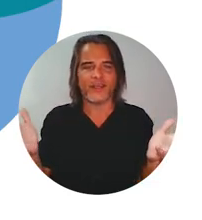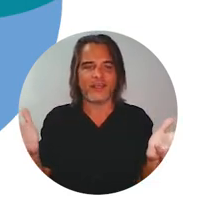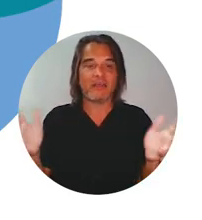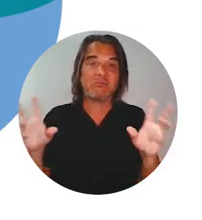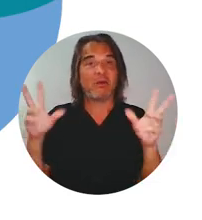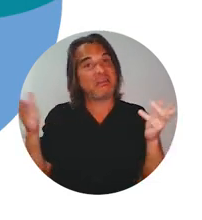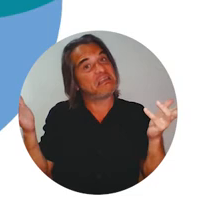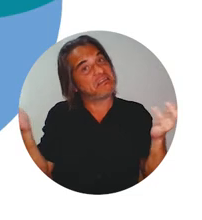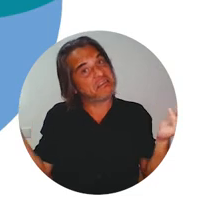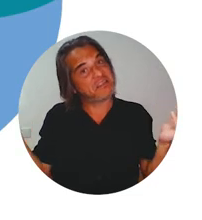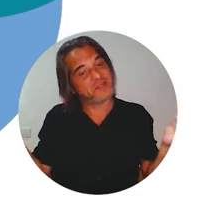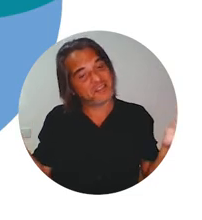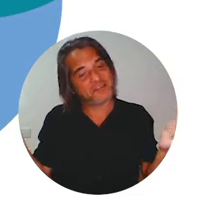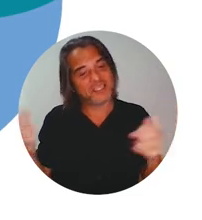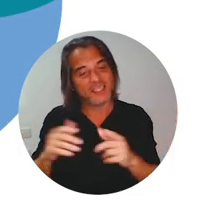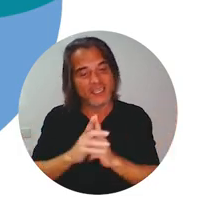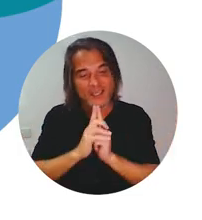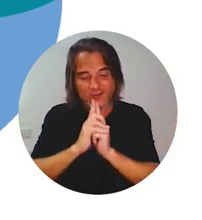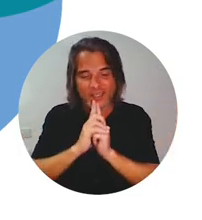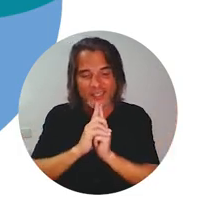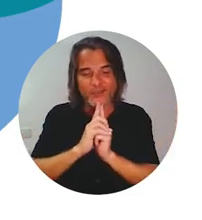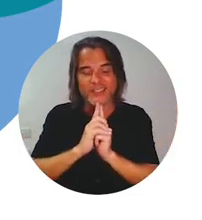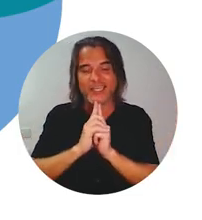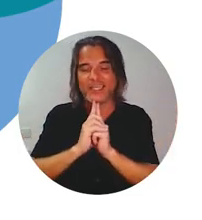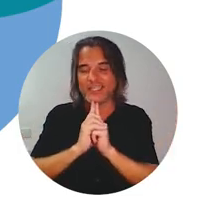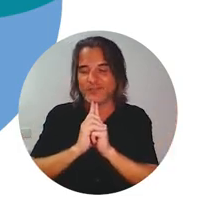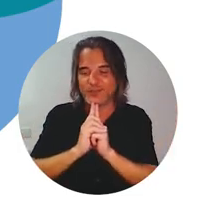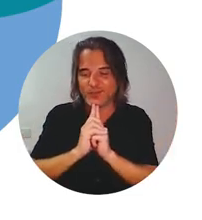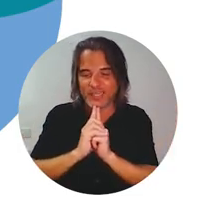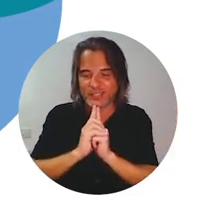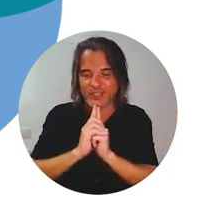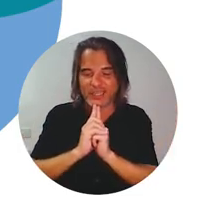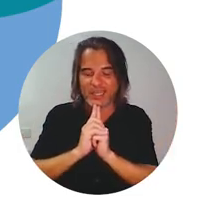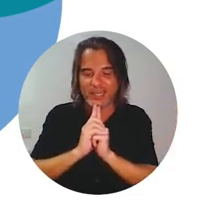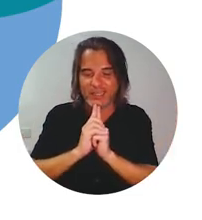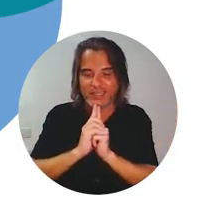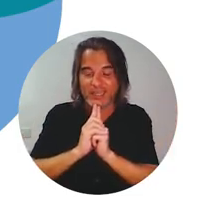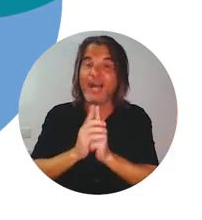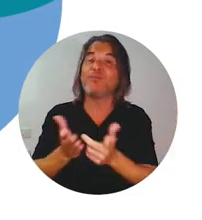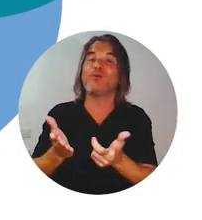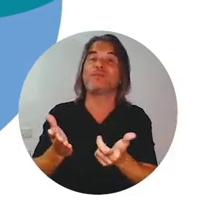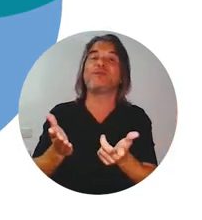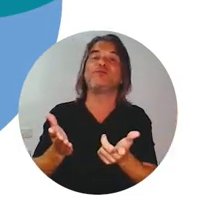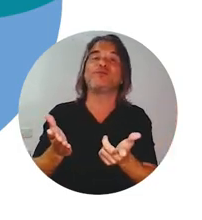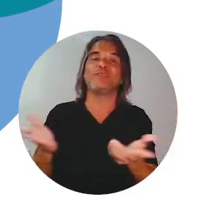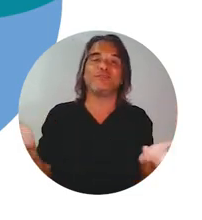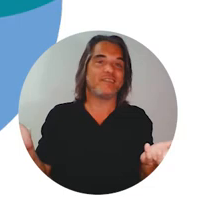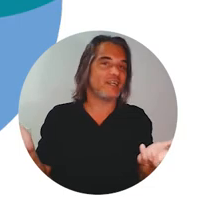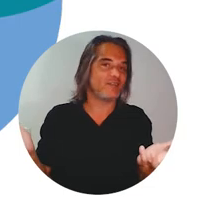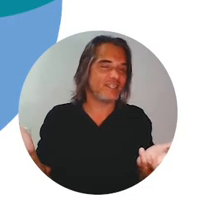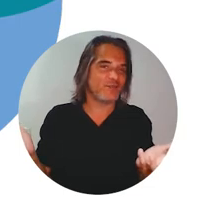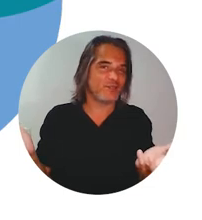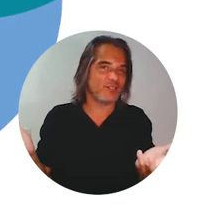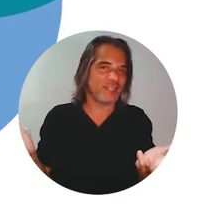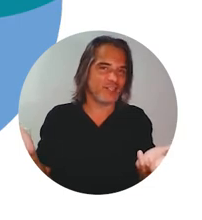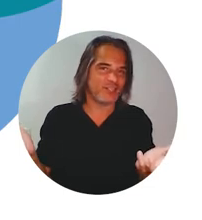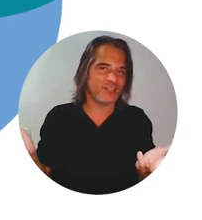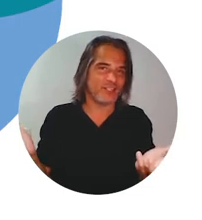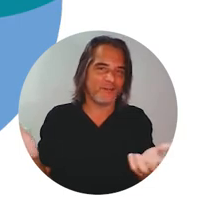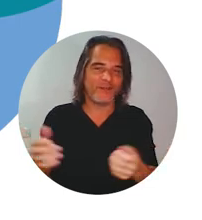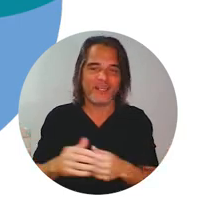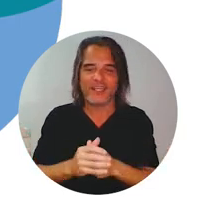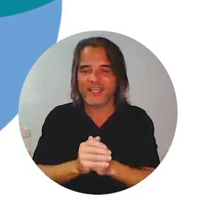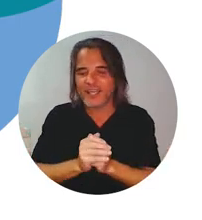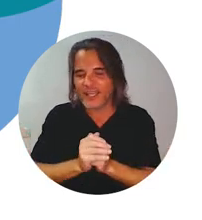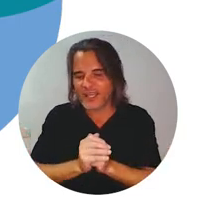né? Até existe, mas enfim, vai ter uma certa dificuldade em chegar a boas perguntas. No final, vai ter um monte de